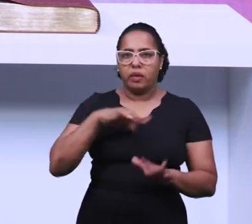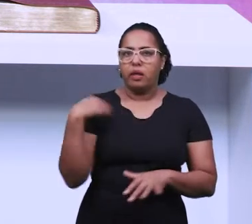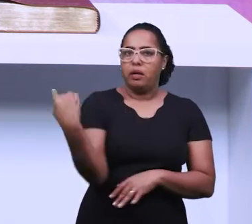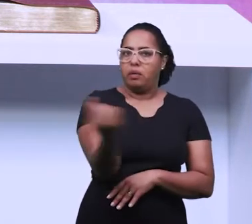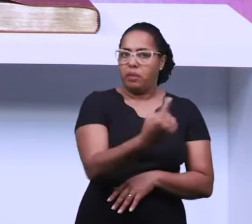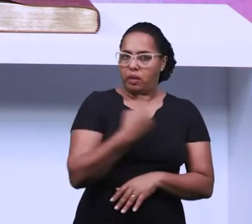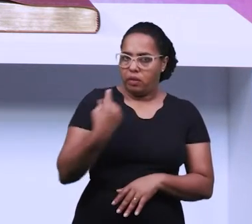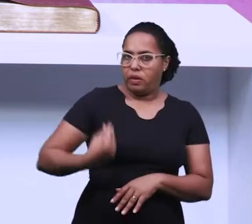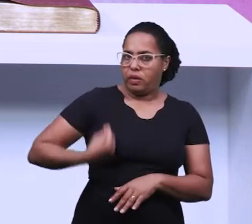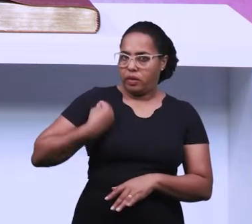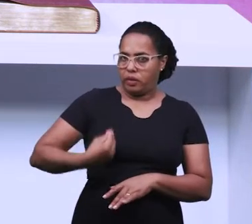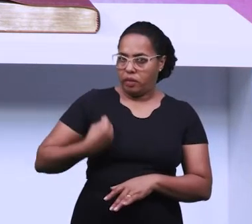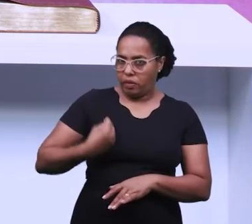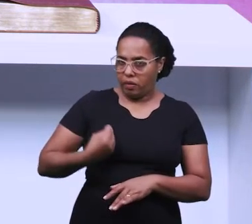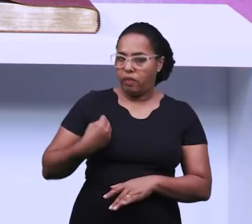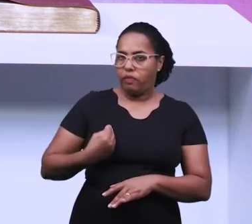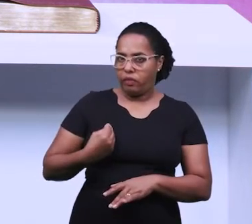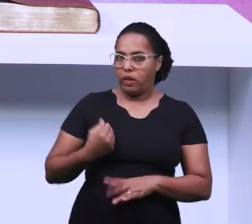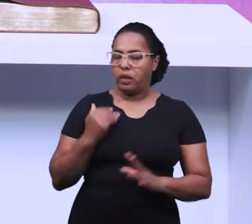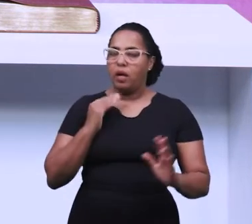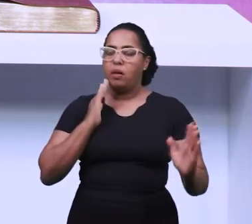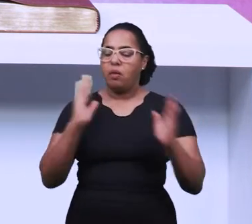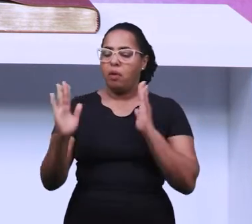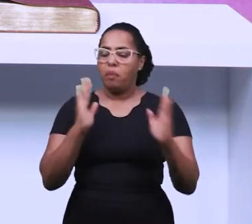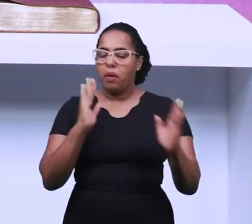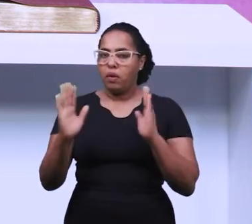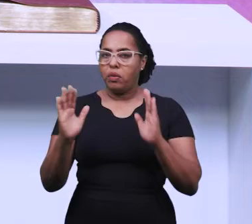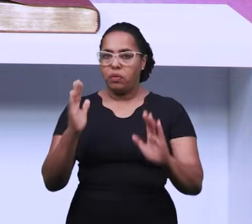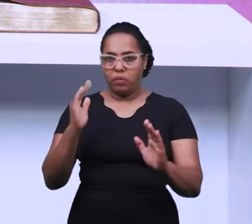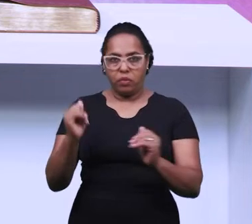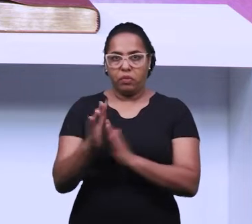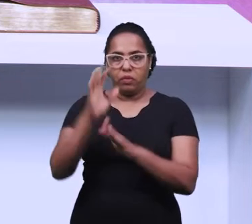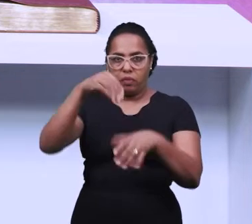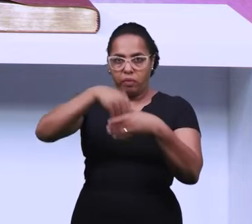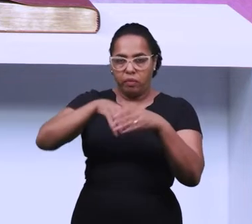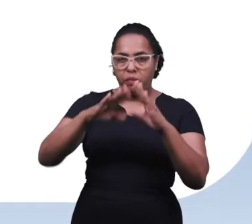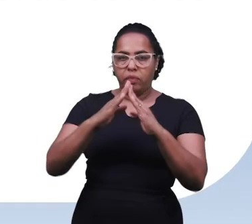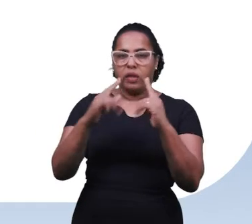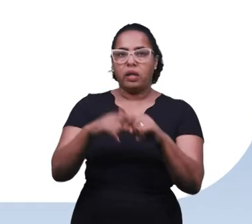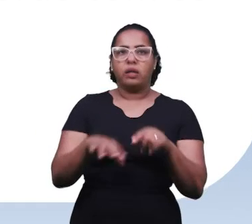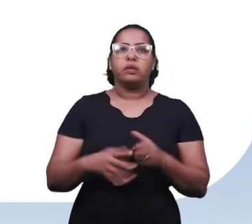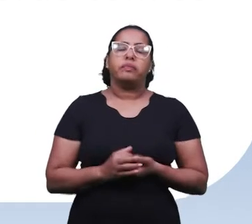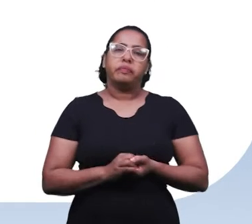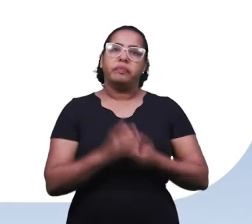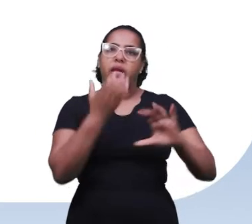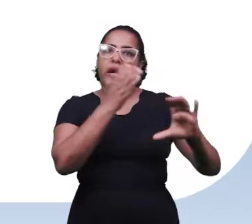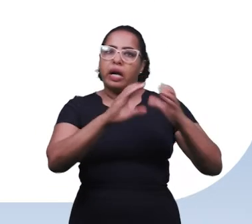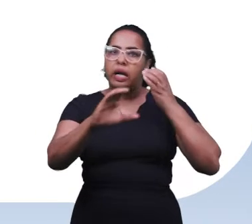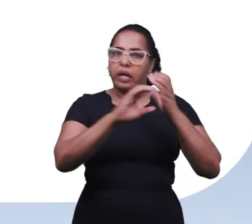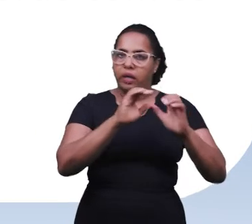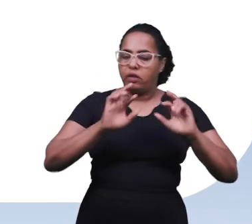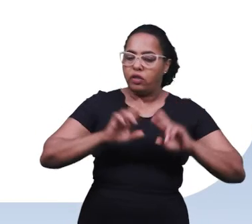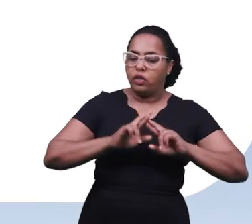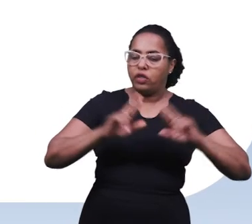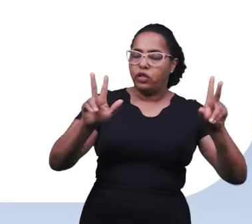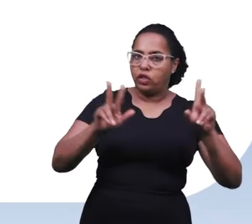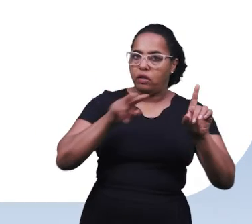significa para nós, para a nossa realidade de louvor nas igrejas. O canto sob